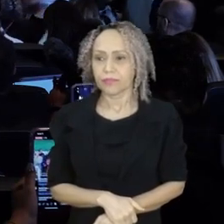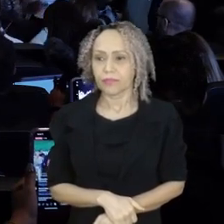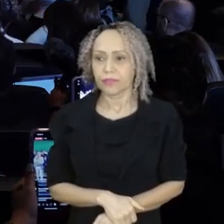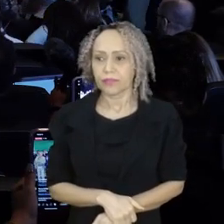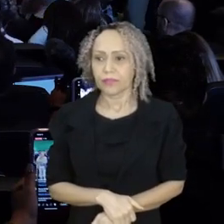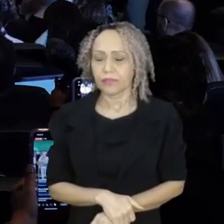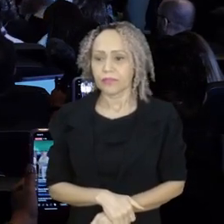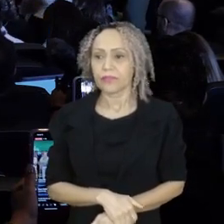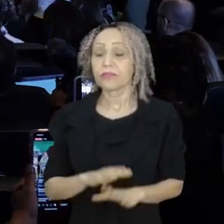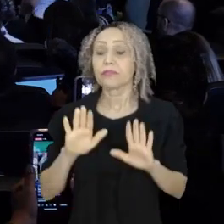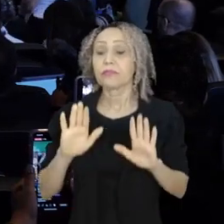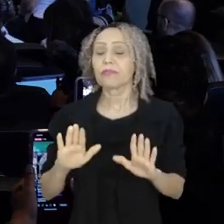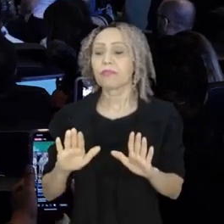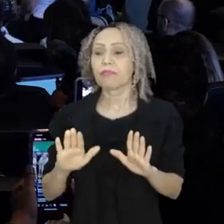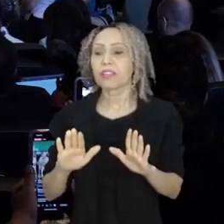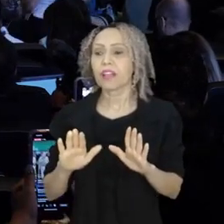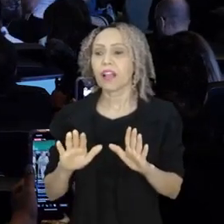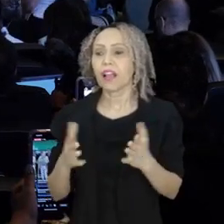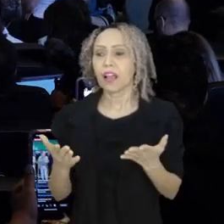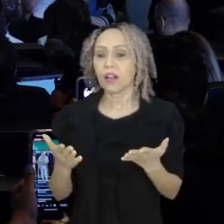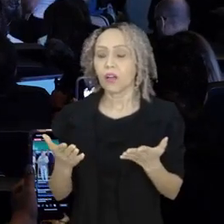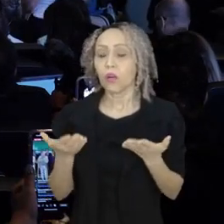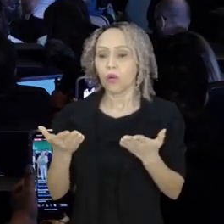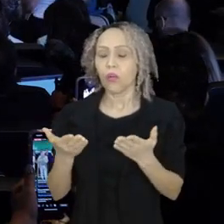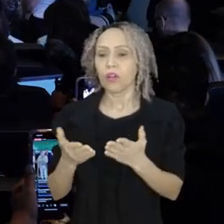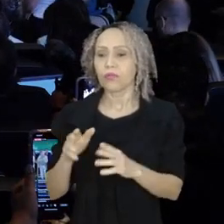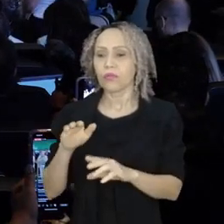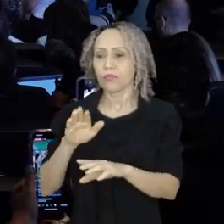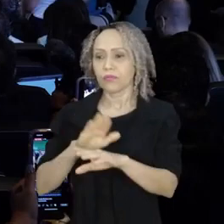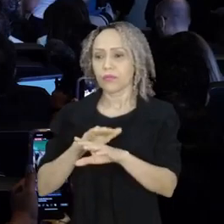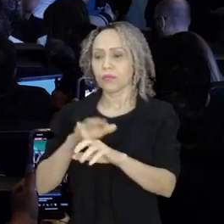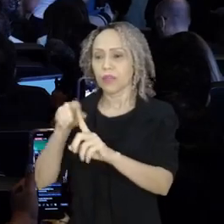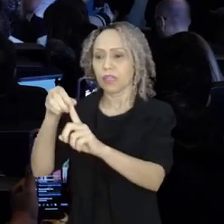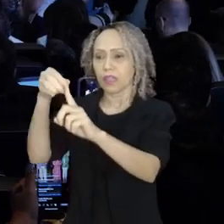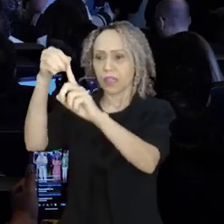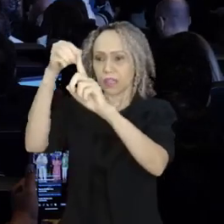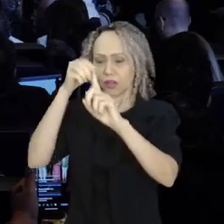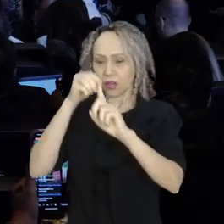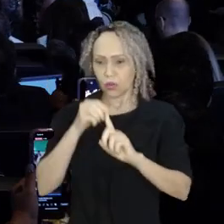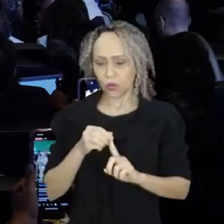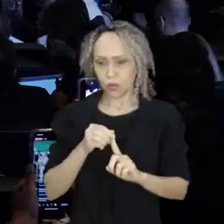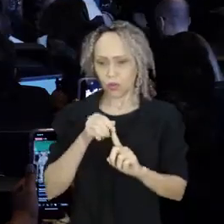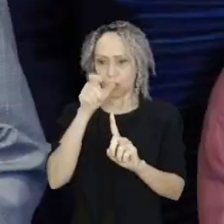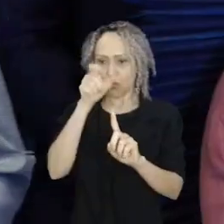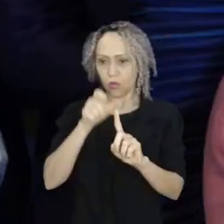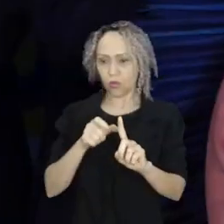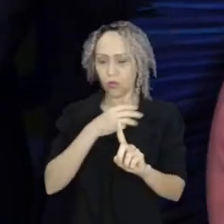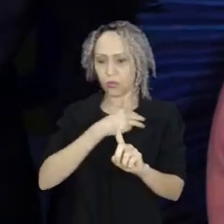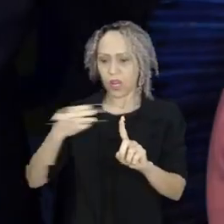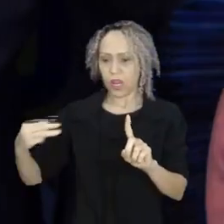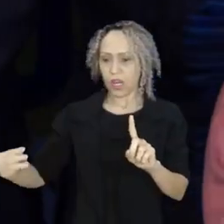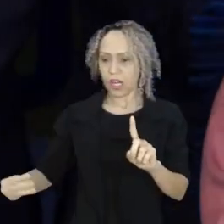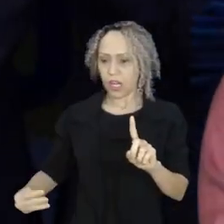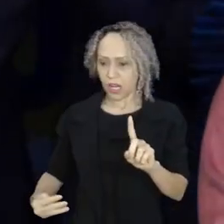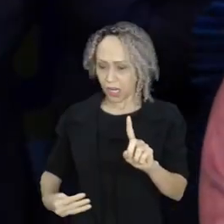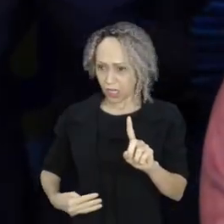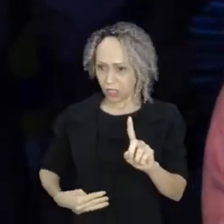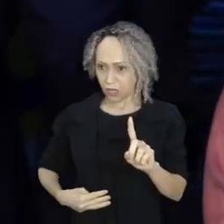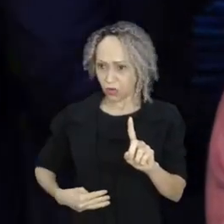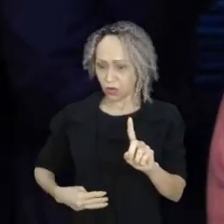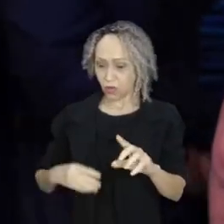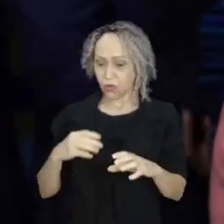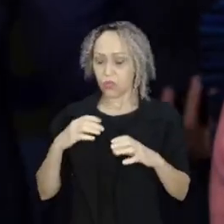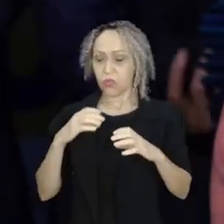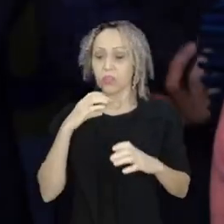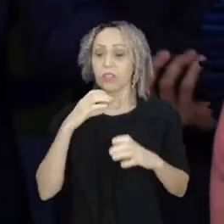Bem, quem vai agora ocupar o Ministério das Comunicações é